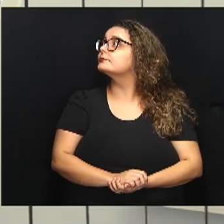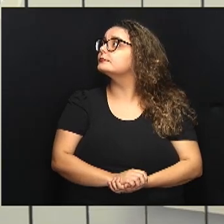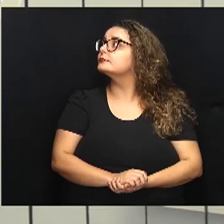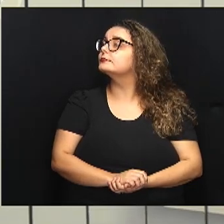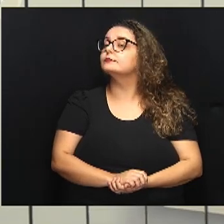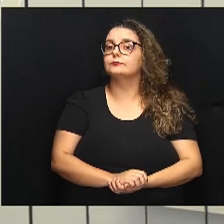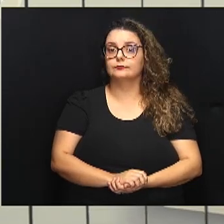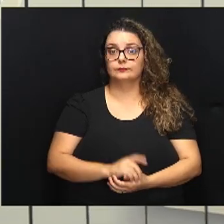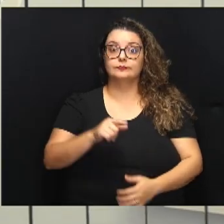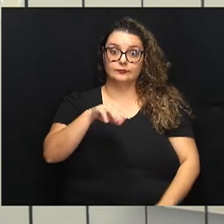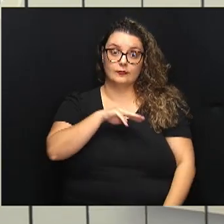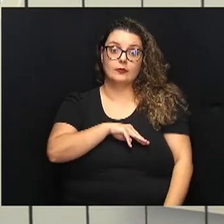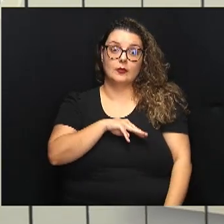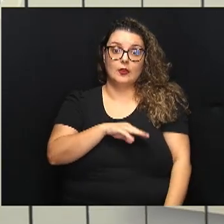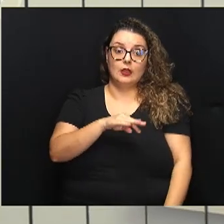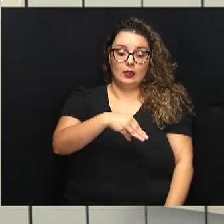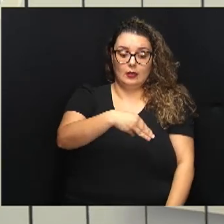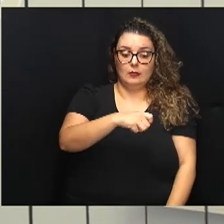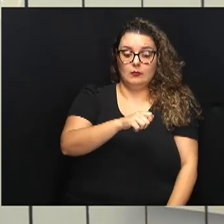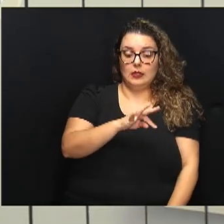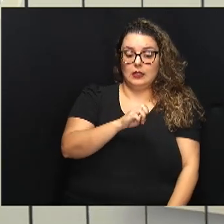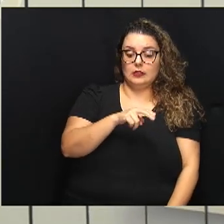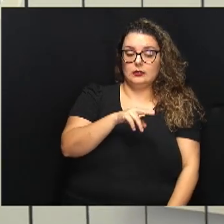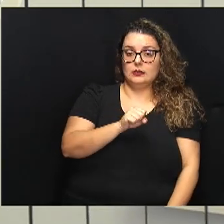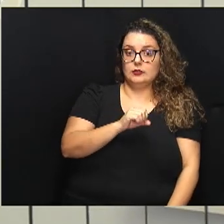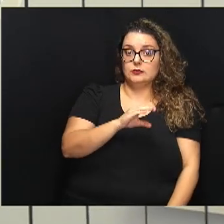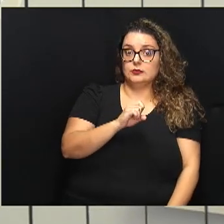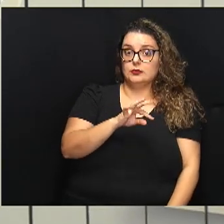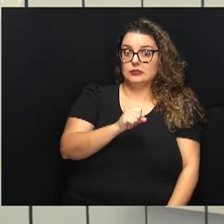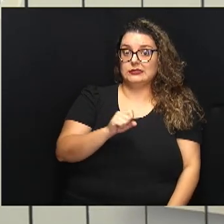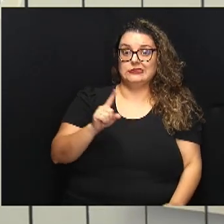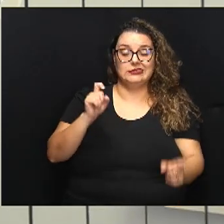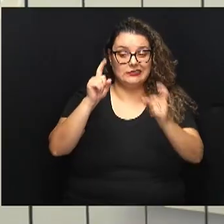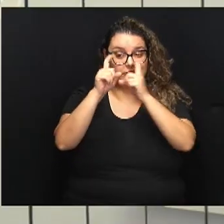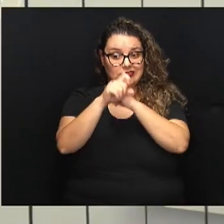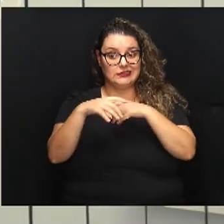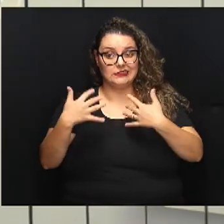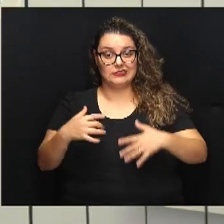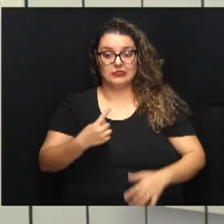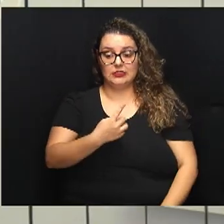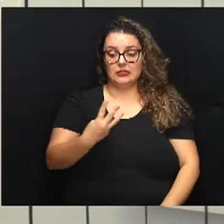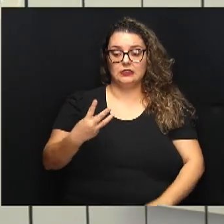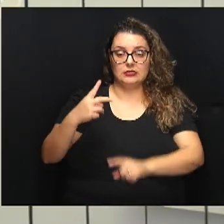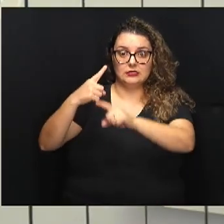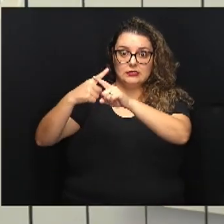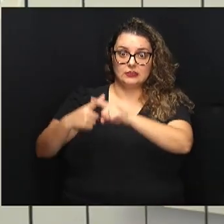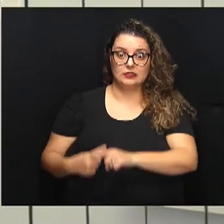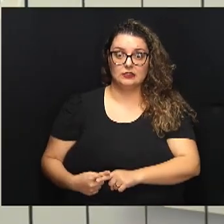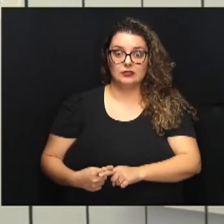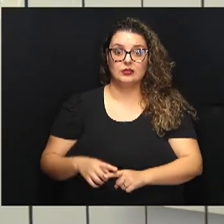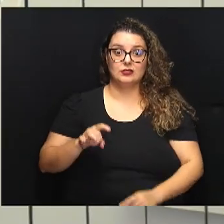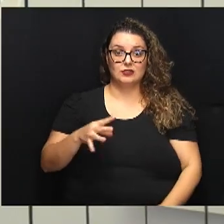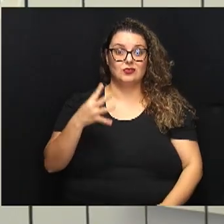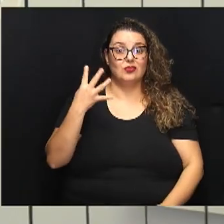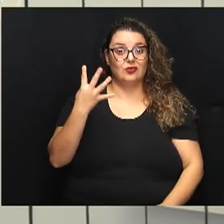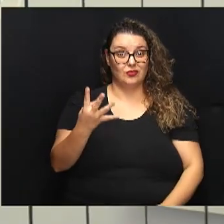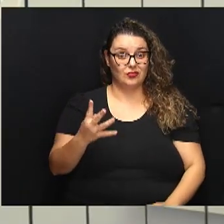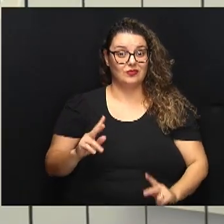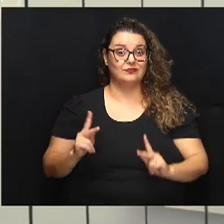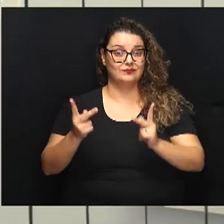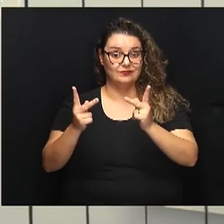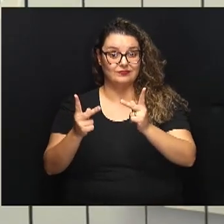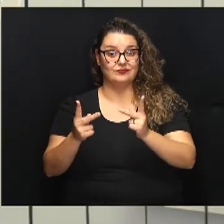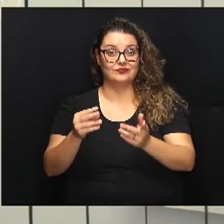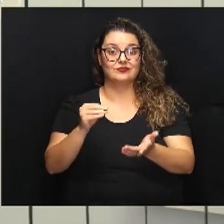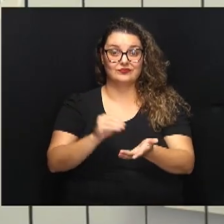A tarefa do Matheus Costa é muito difícil. O Guarani, em 13 rodadas, conquistou apenas 4 vitórias e nas